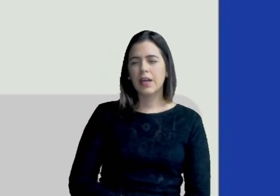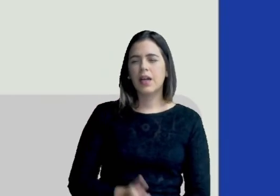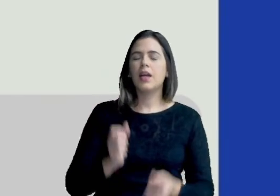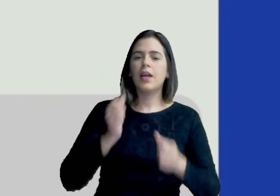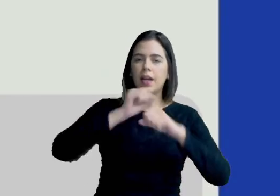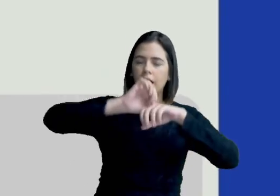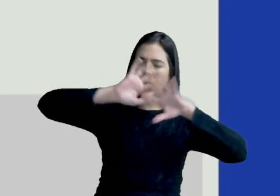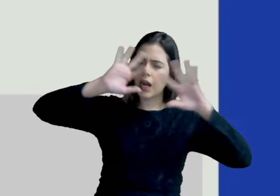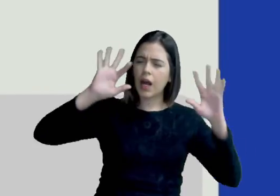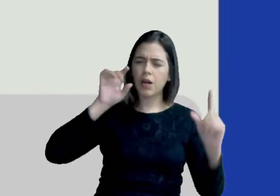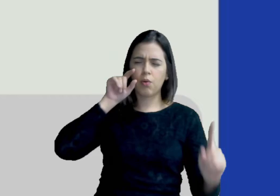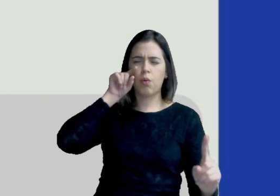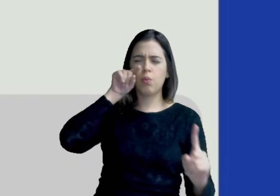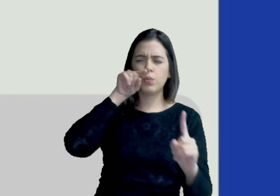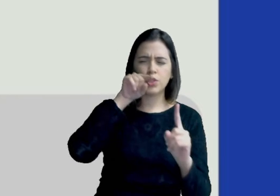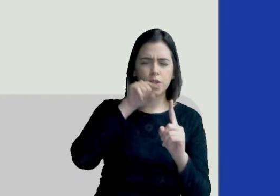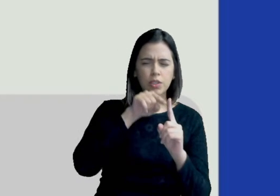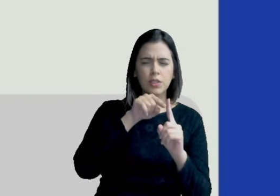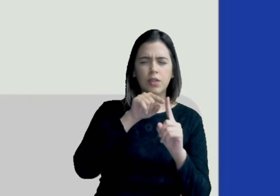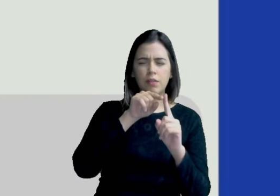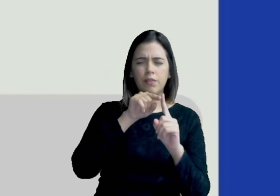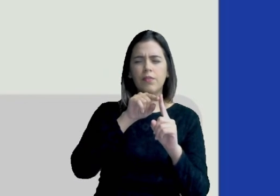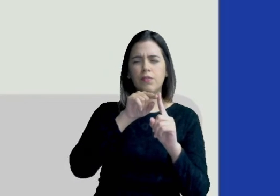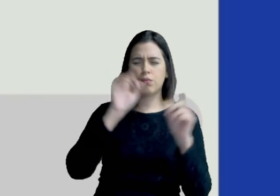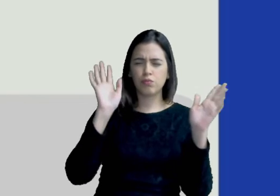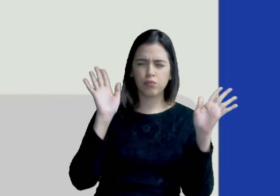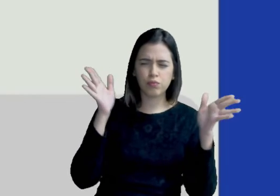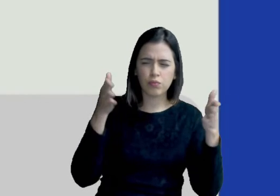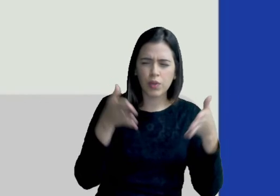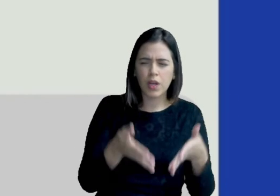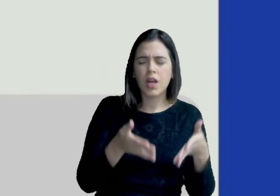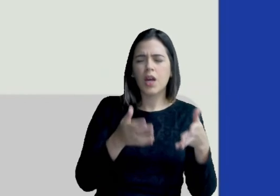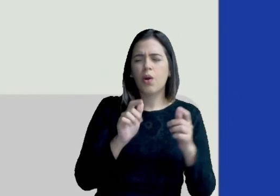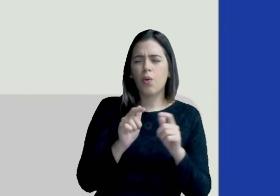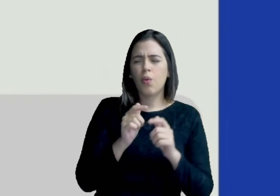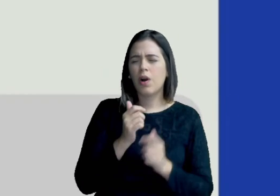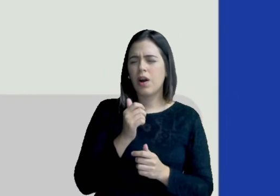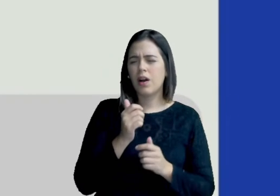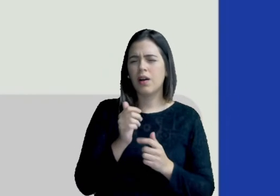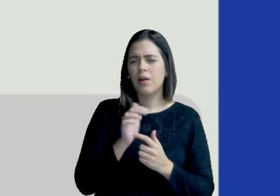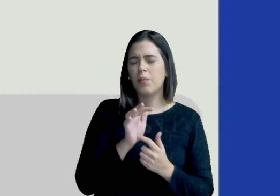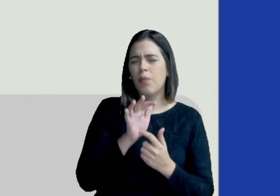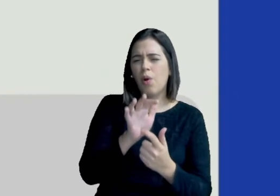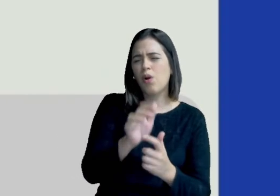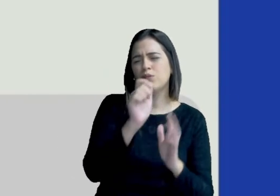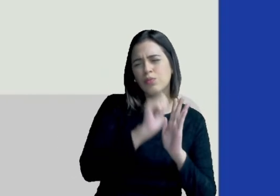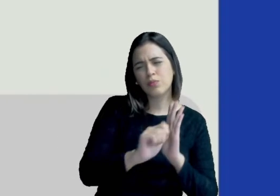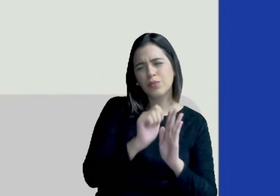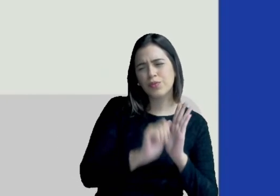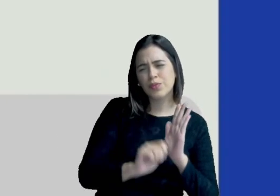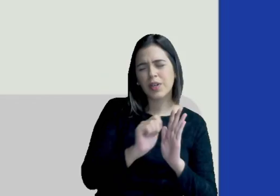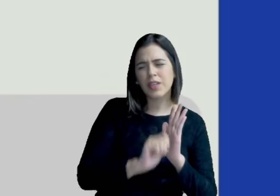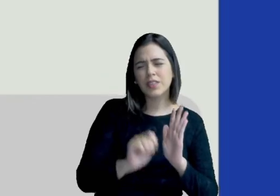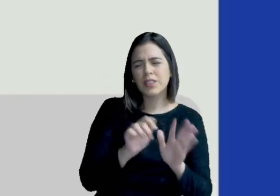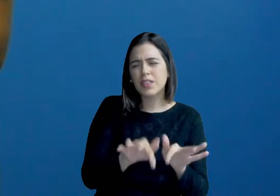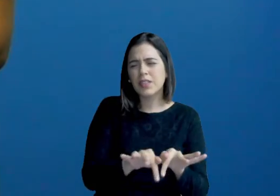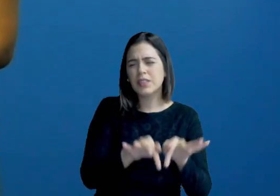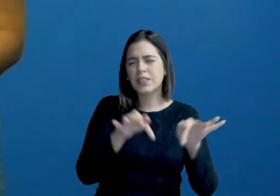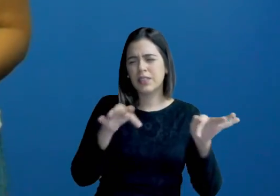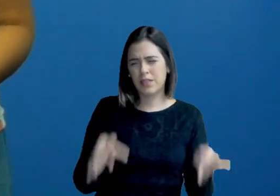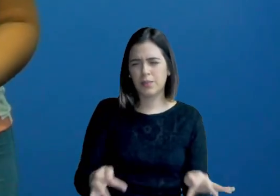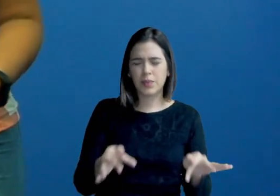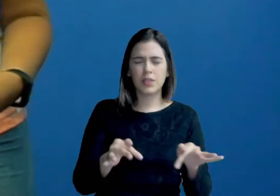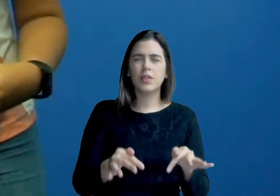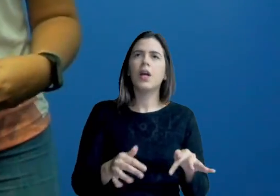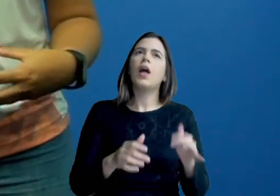claro, conciso e preciso e utilize um linguagem sencillo. Sempre a crônica vai ser marcada